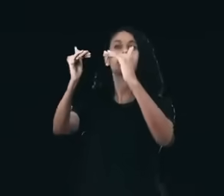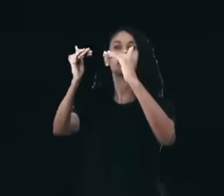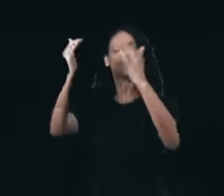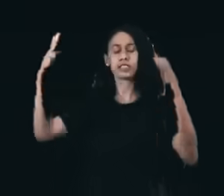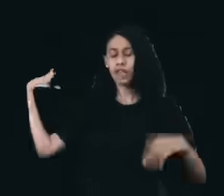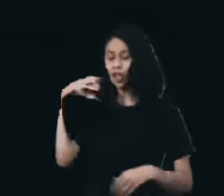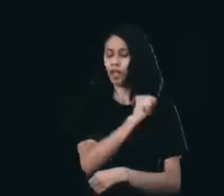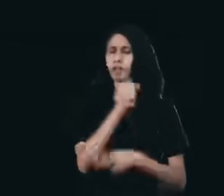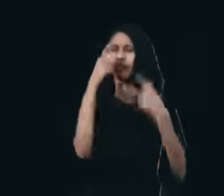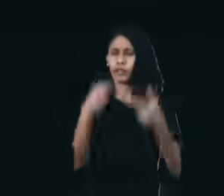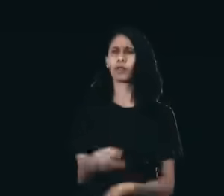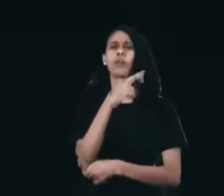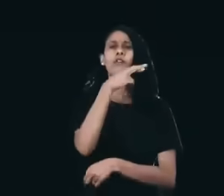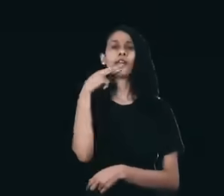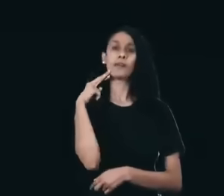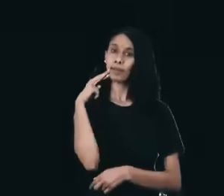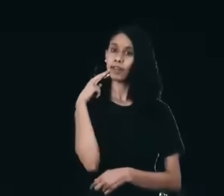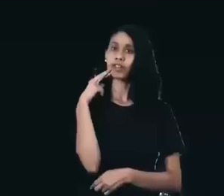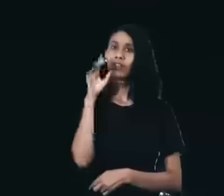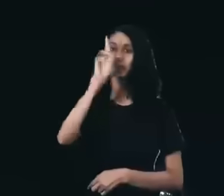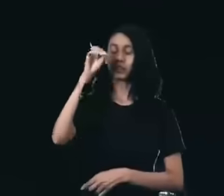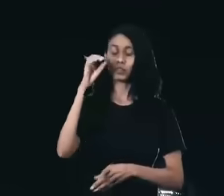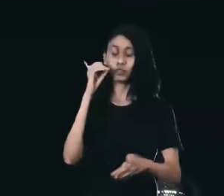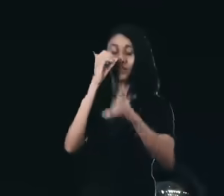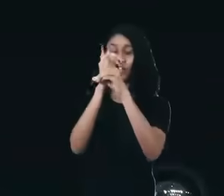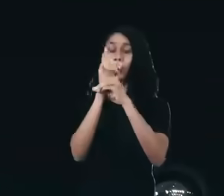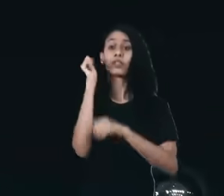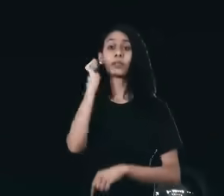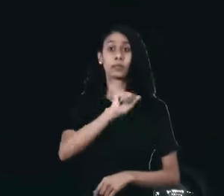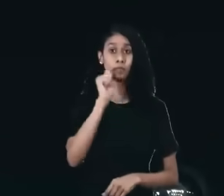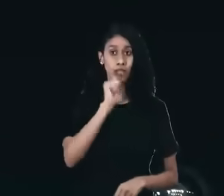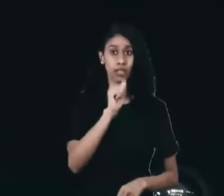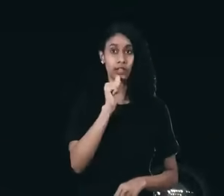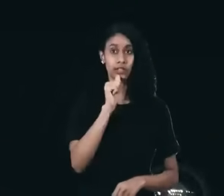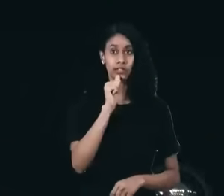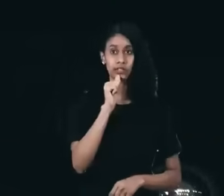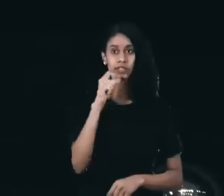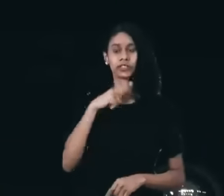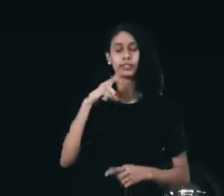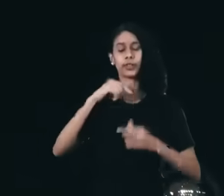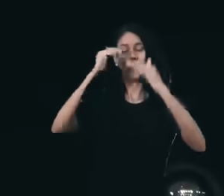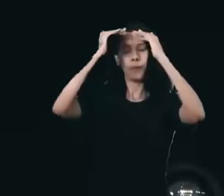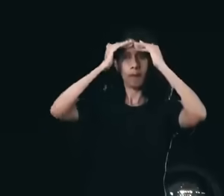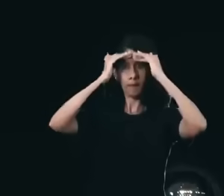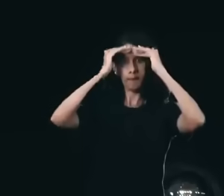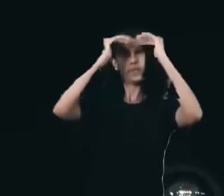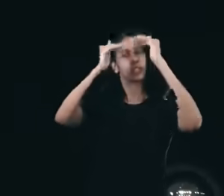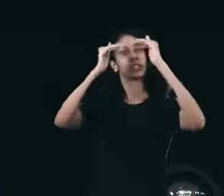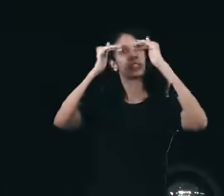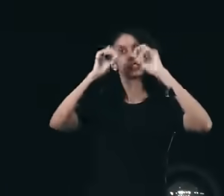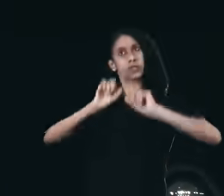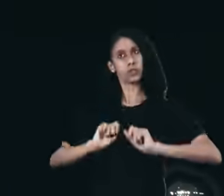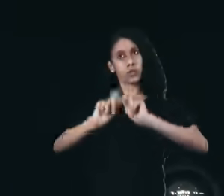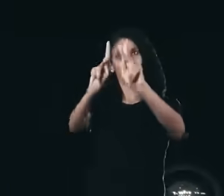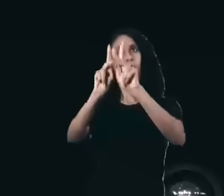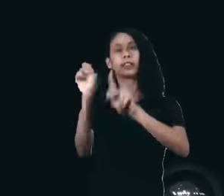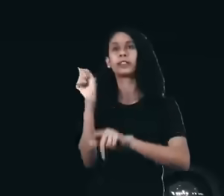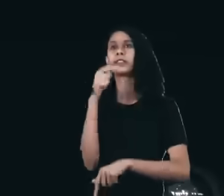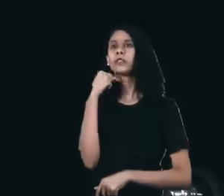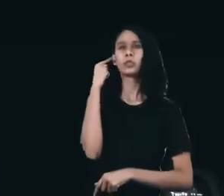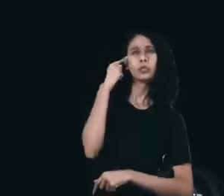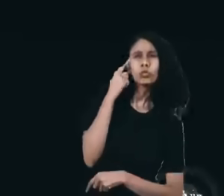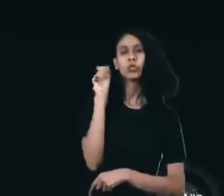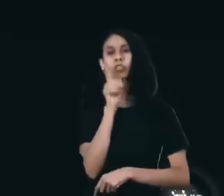imediata que Rebeca teve. Deus quer encontrar mulheres com uma obediência pronta, sem duvidar,